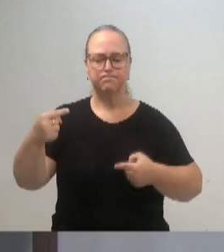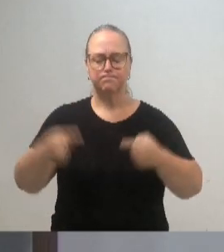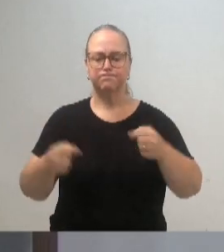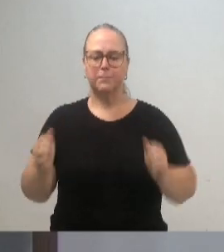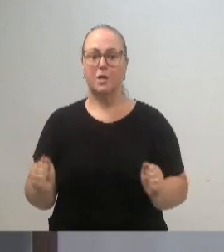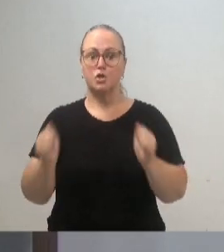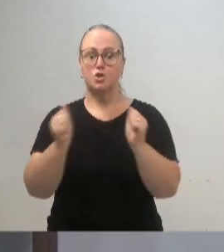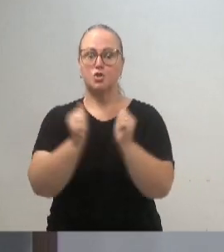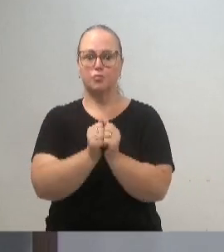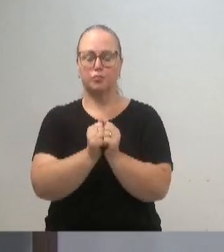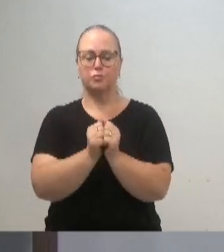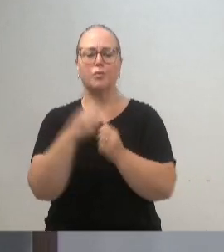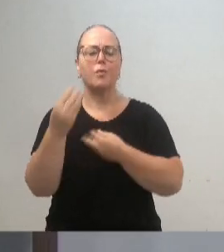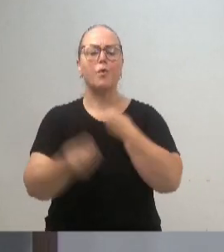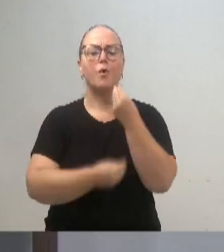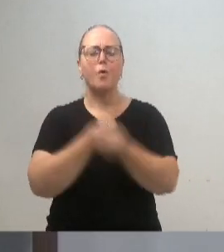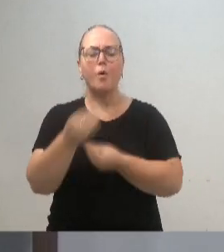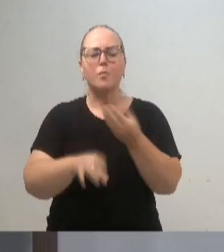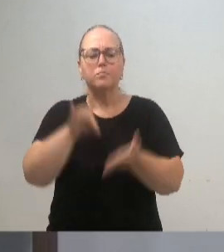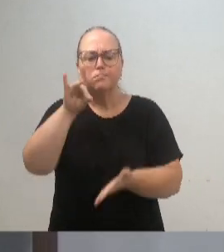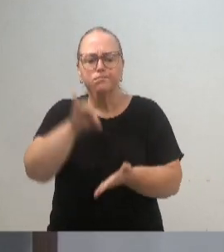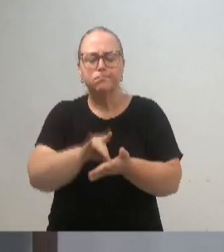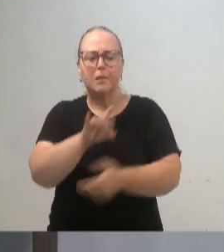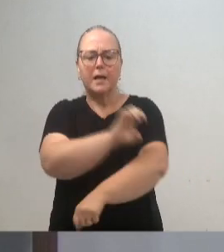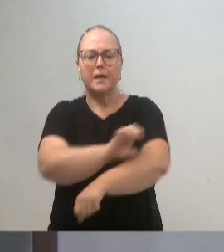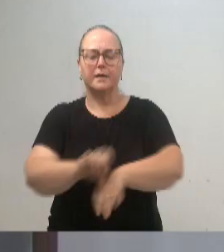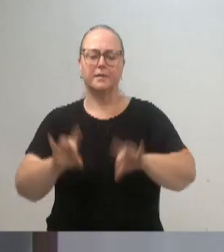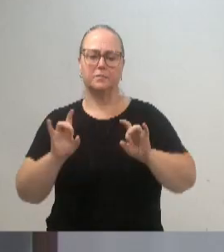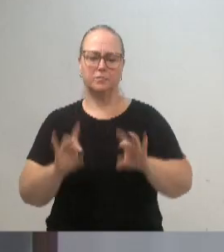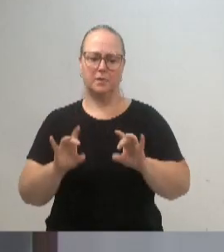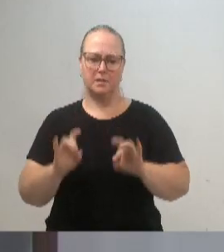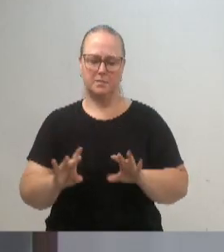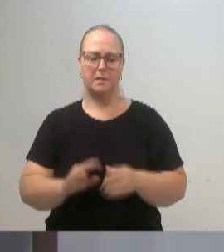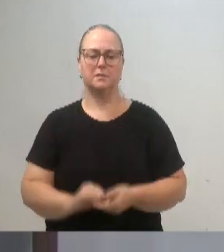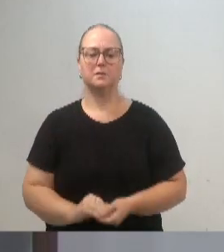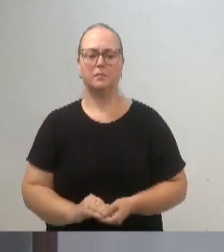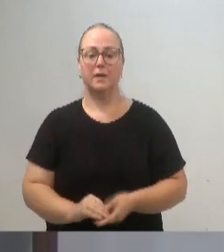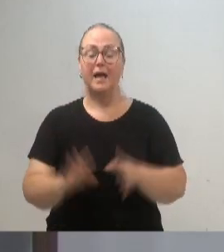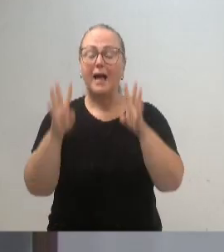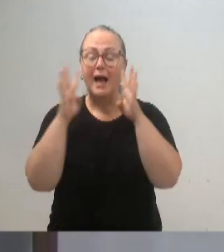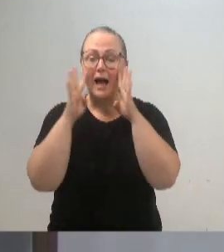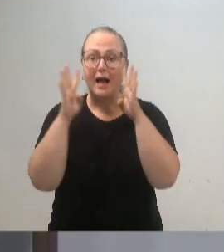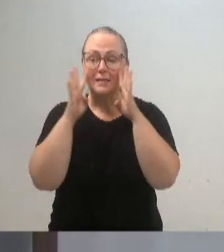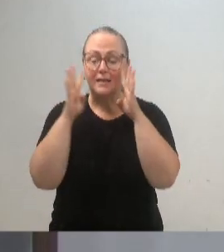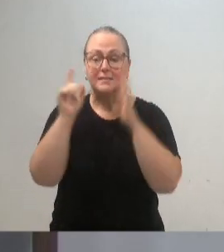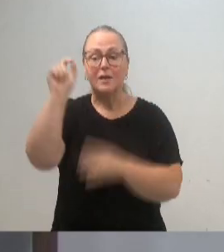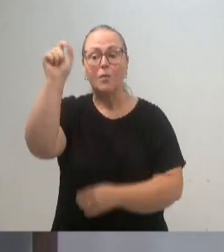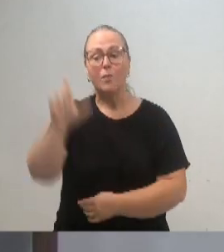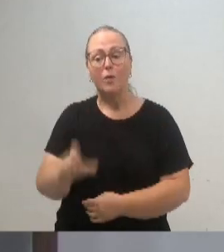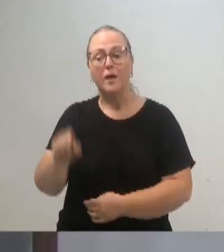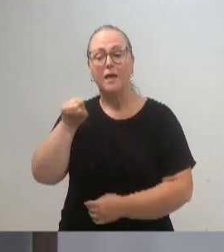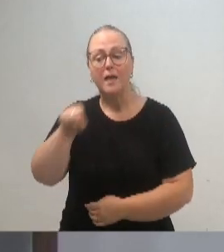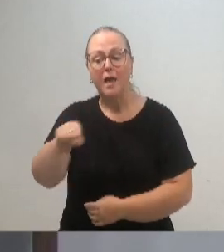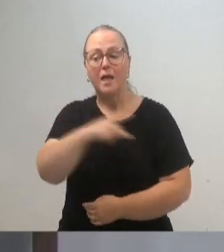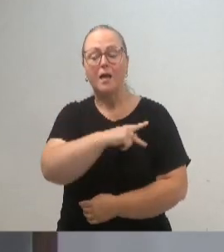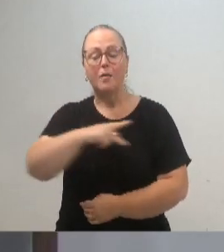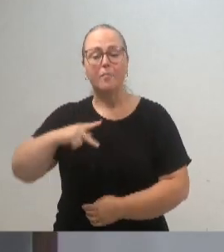da educação especial, ressaltando que deve ser ouvido quem recebe o serviço